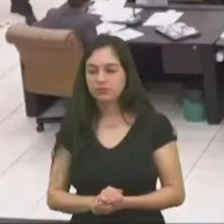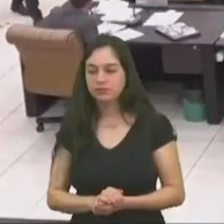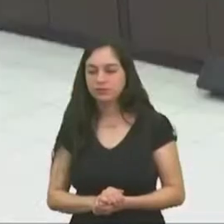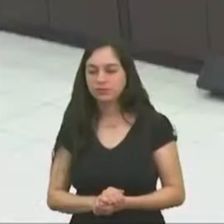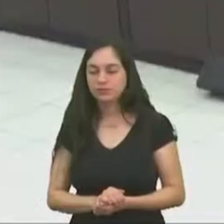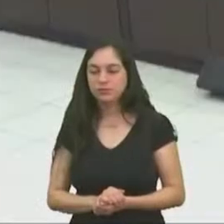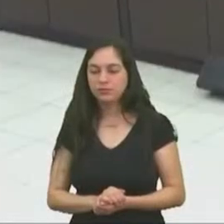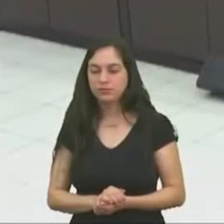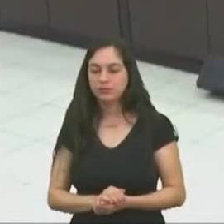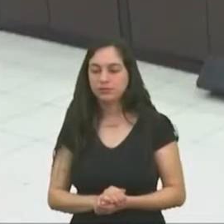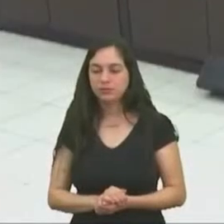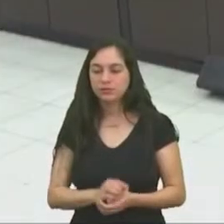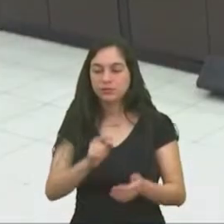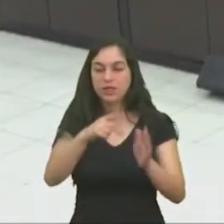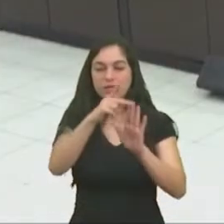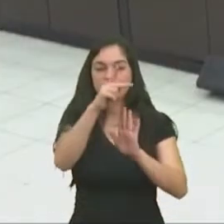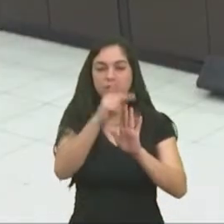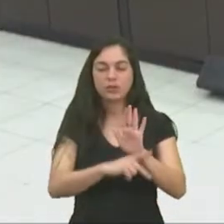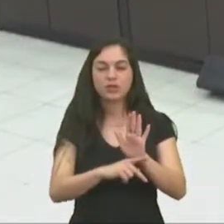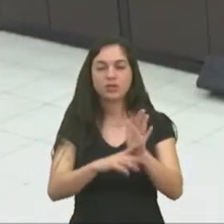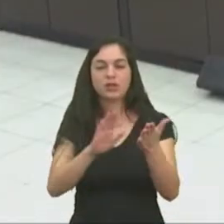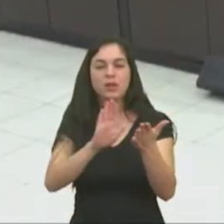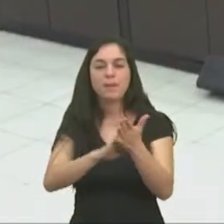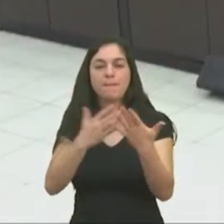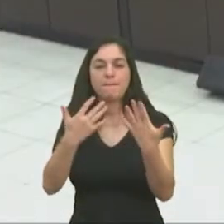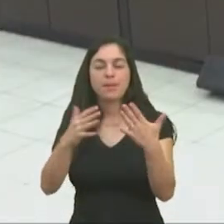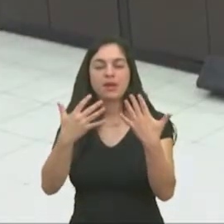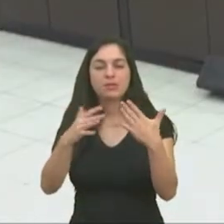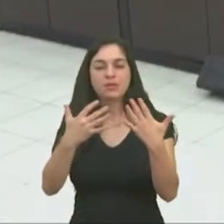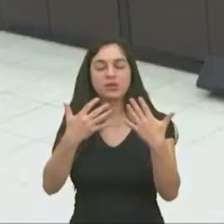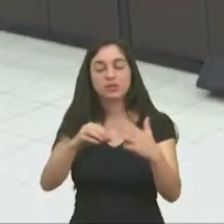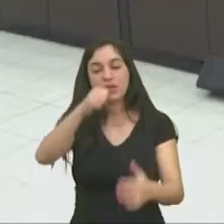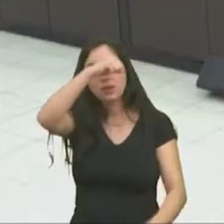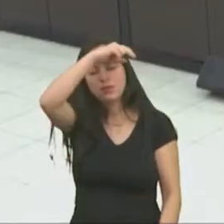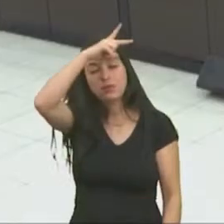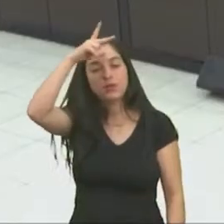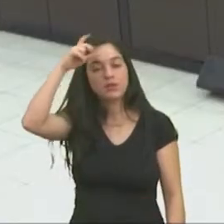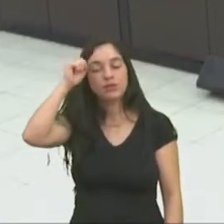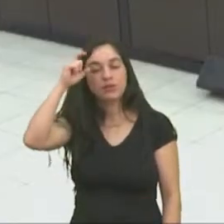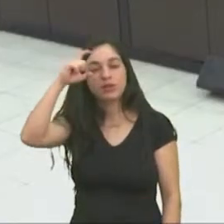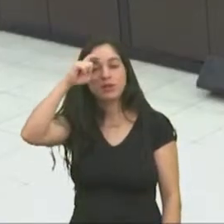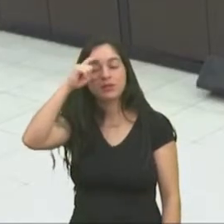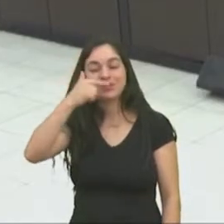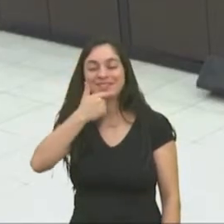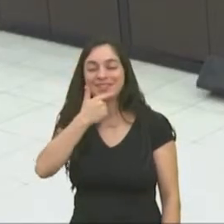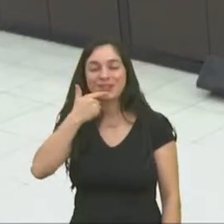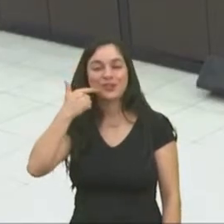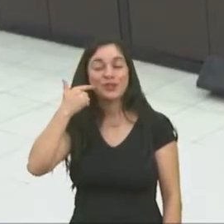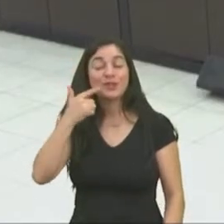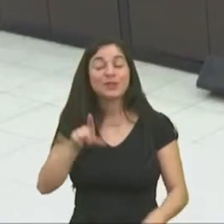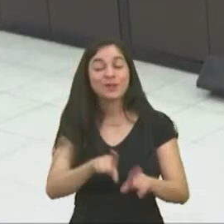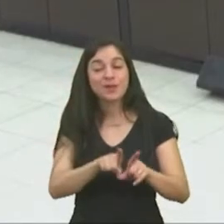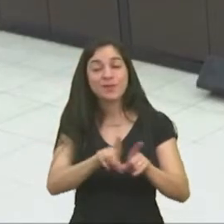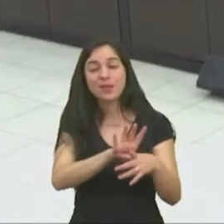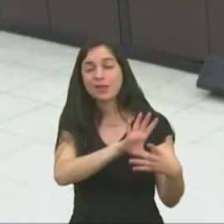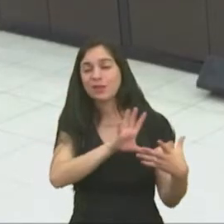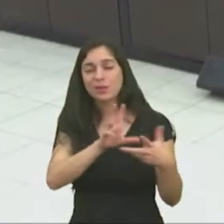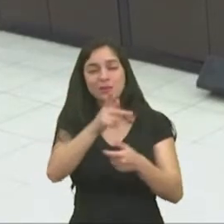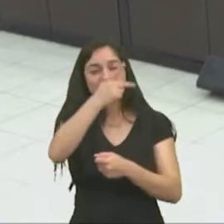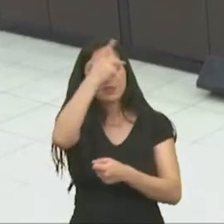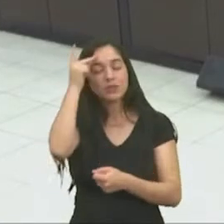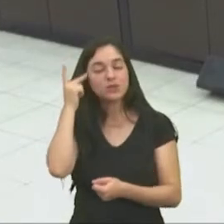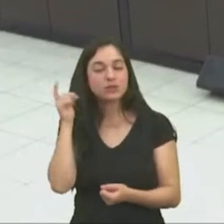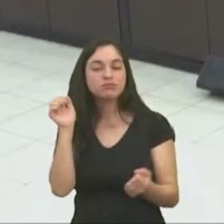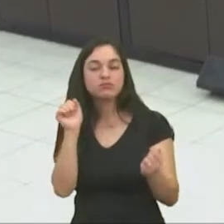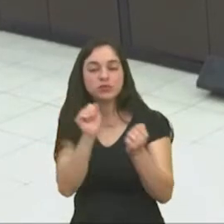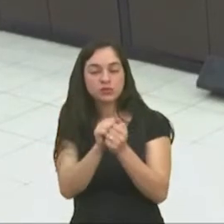Desse projeto, parabenizar o nosso prefeito Celso Florencio e também todos os envolvidos,